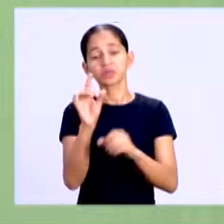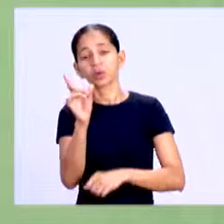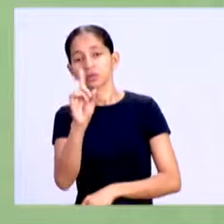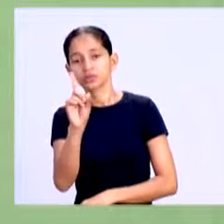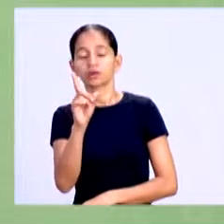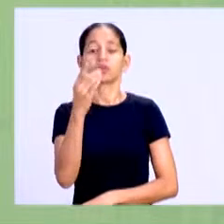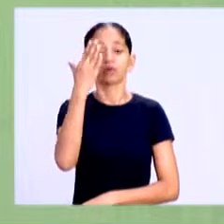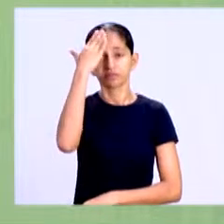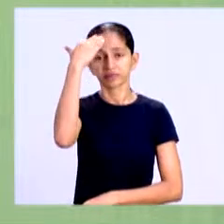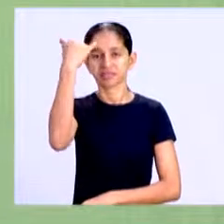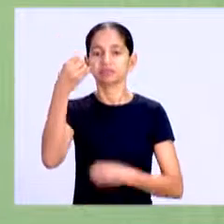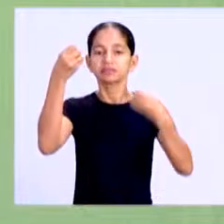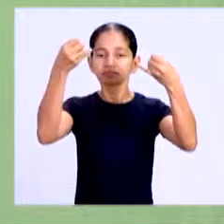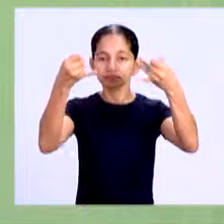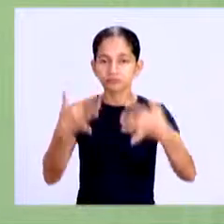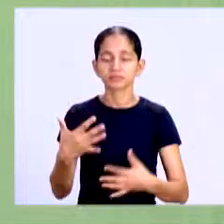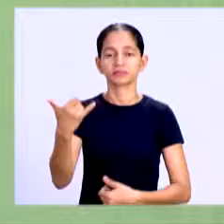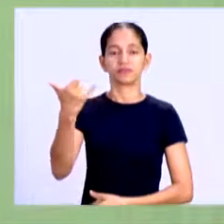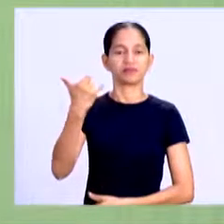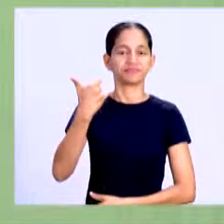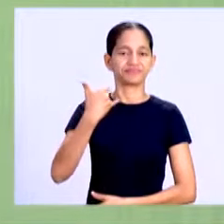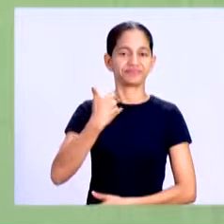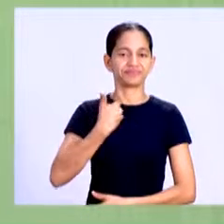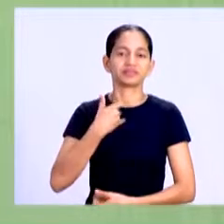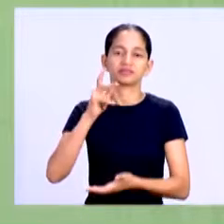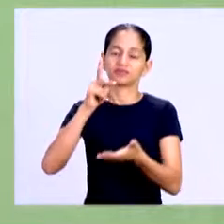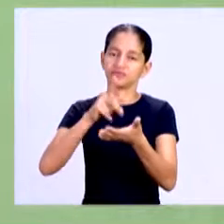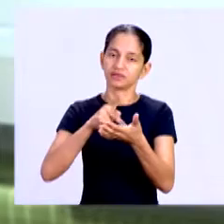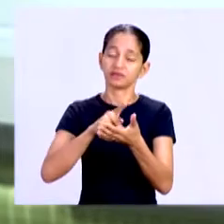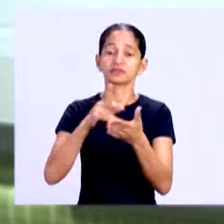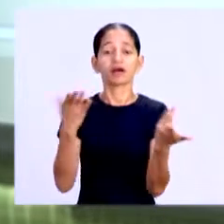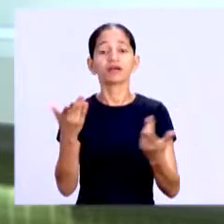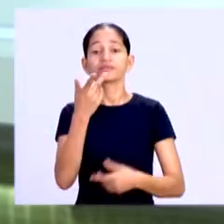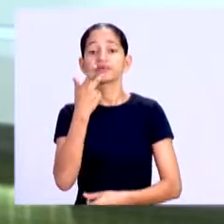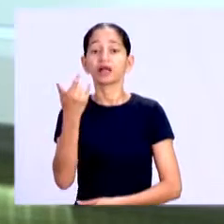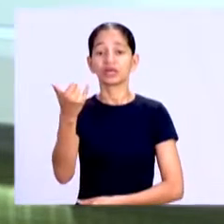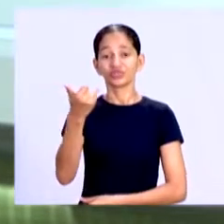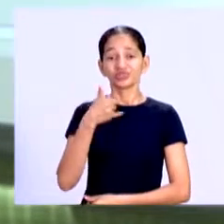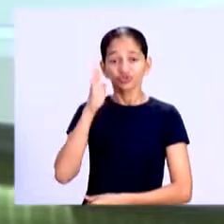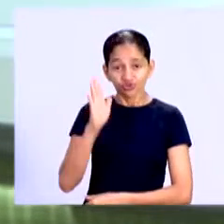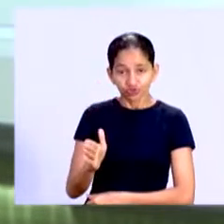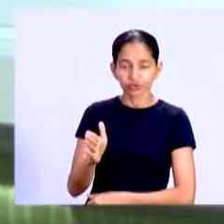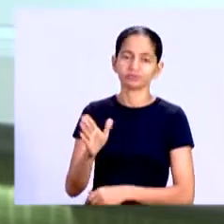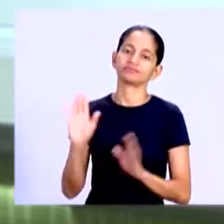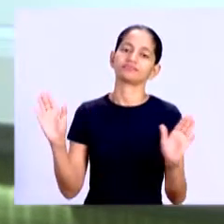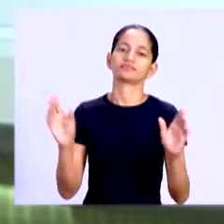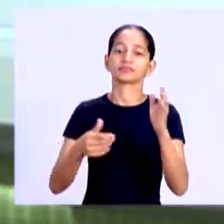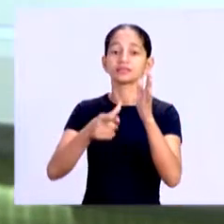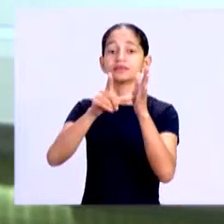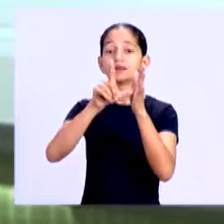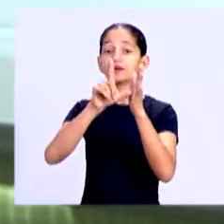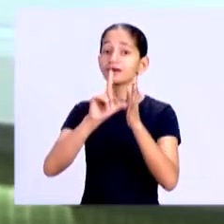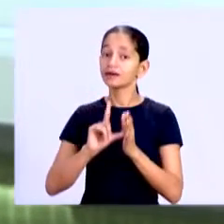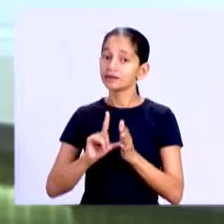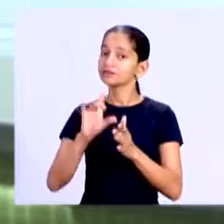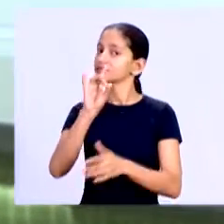pessoa está com níveis de pressão arterial e é hipertensa. Então precisa se realizar,